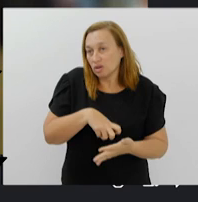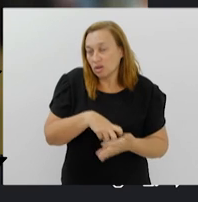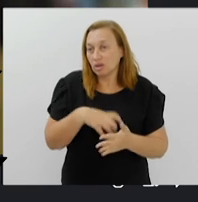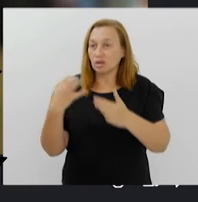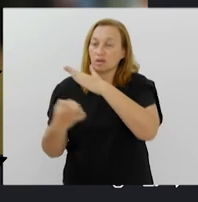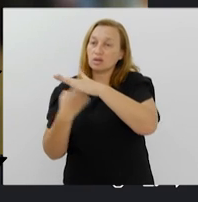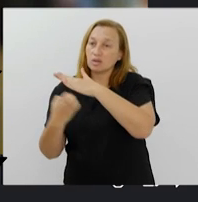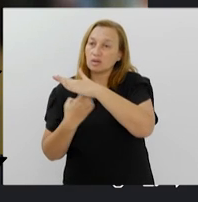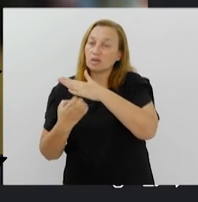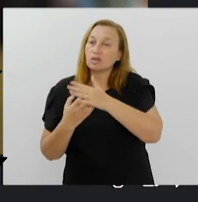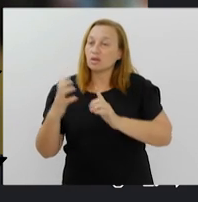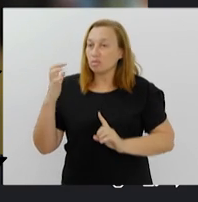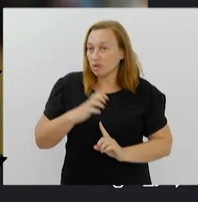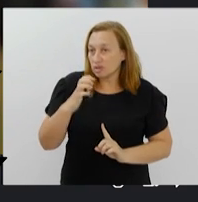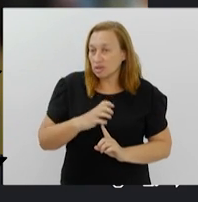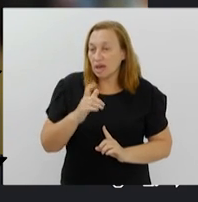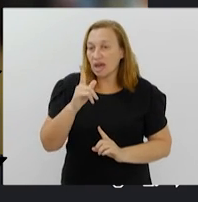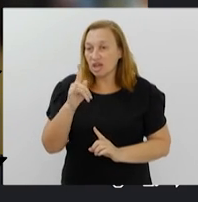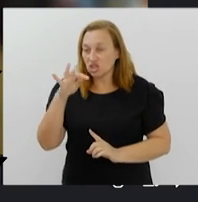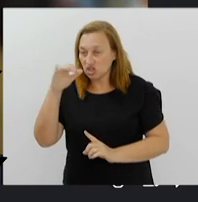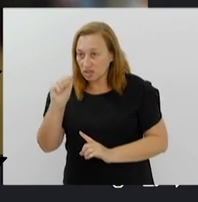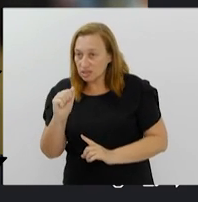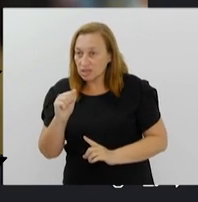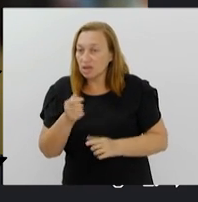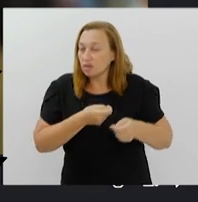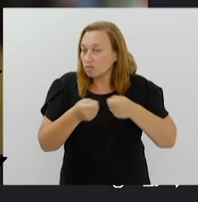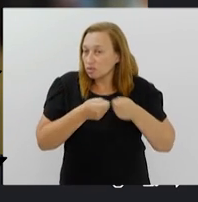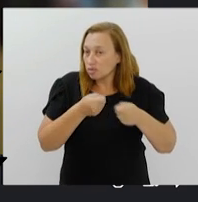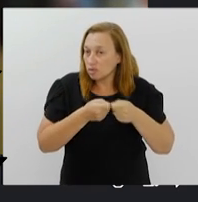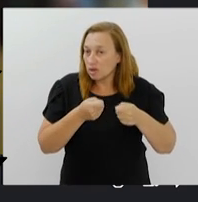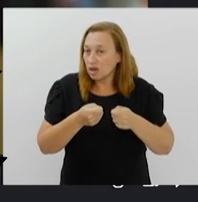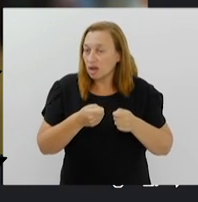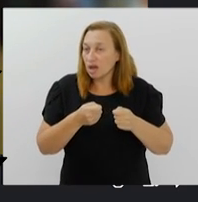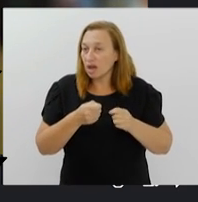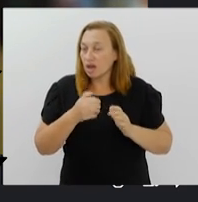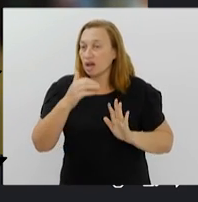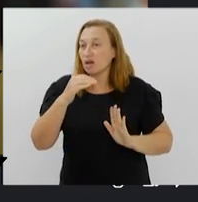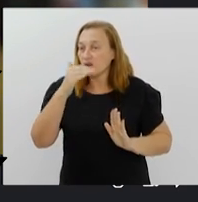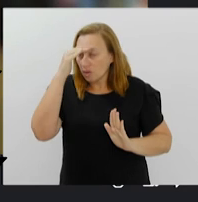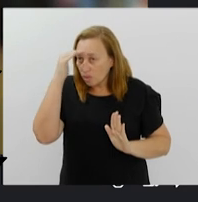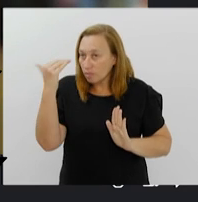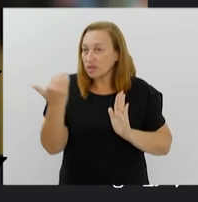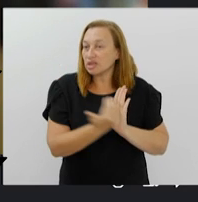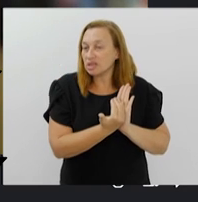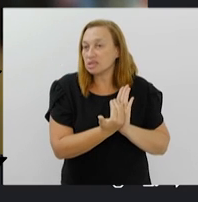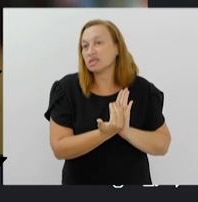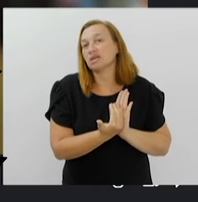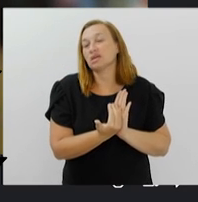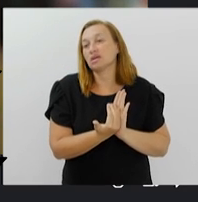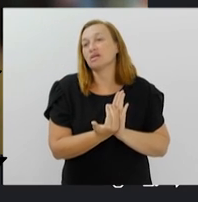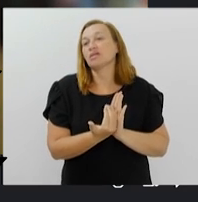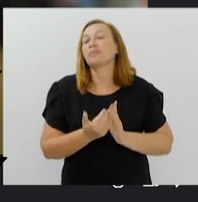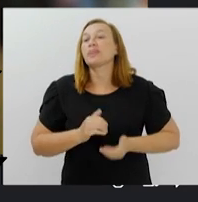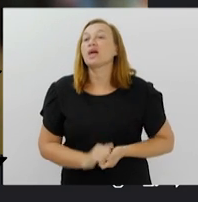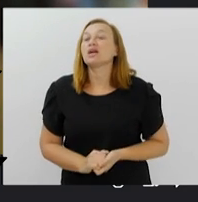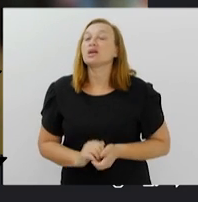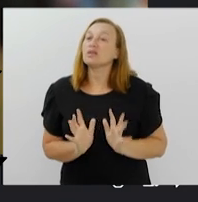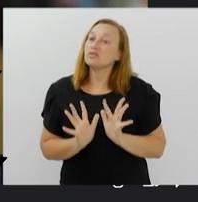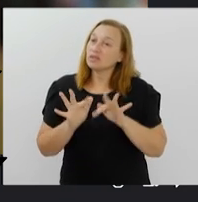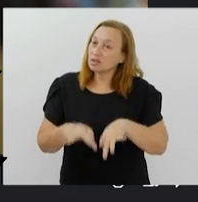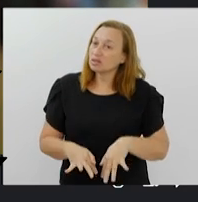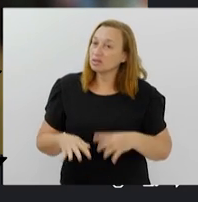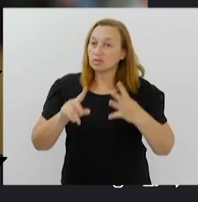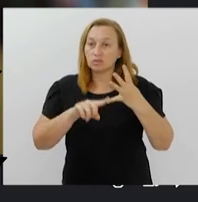a agência reguladora a cumprir as suas atribuições e promover avanços regulatórios e finalmente a